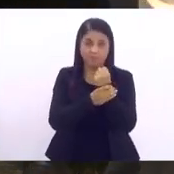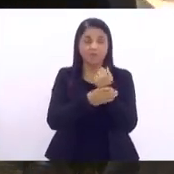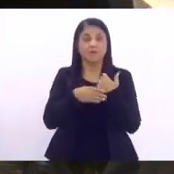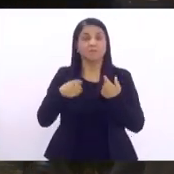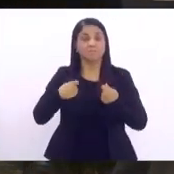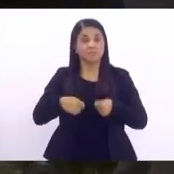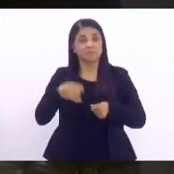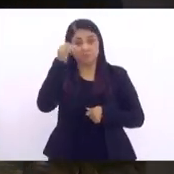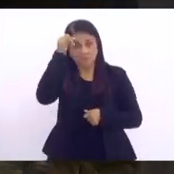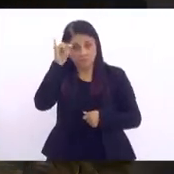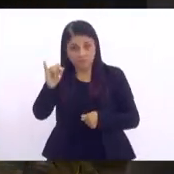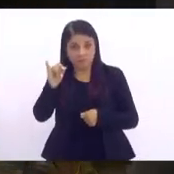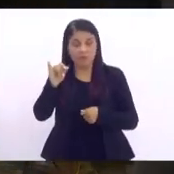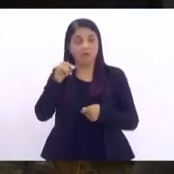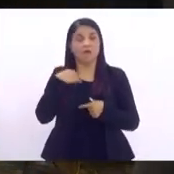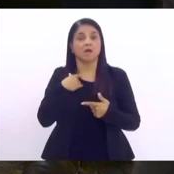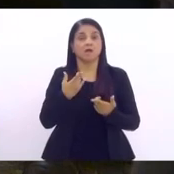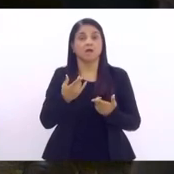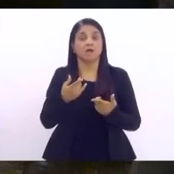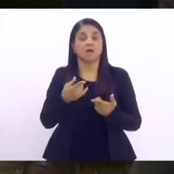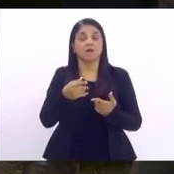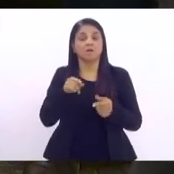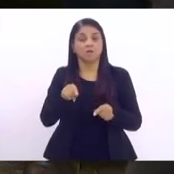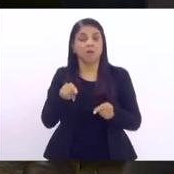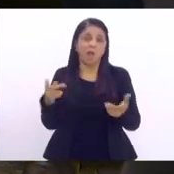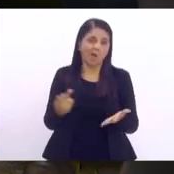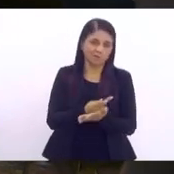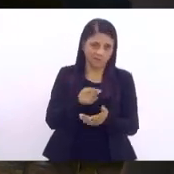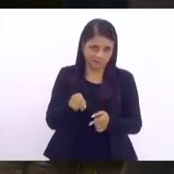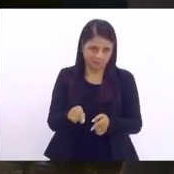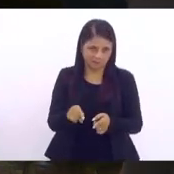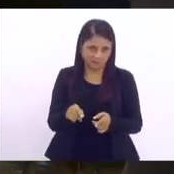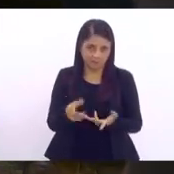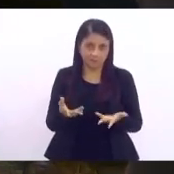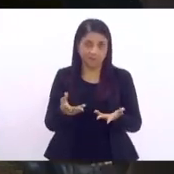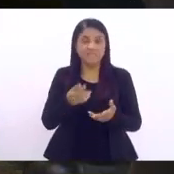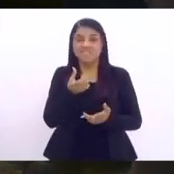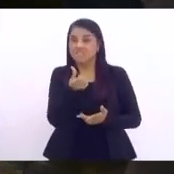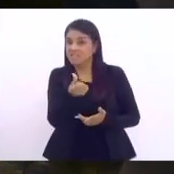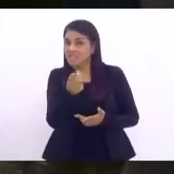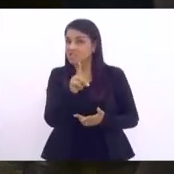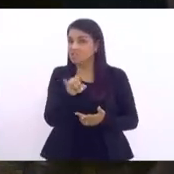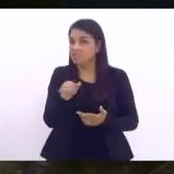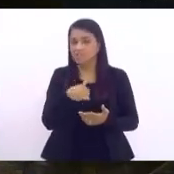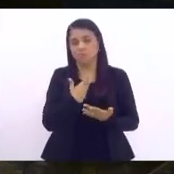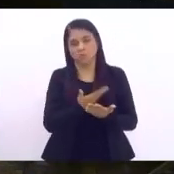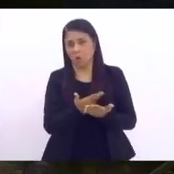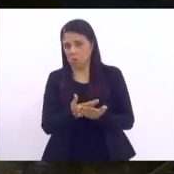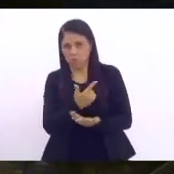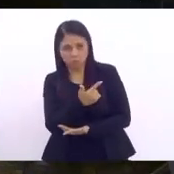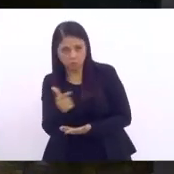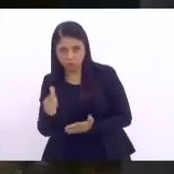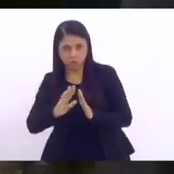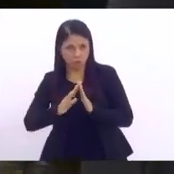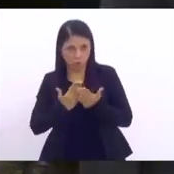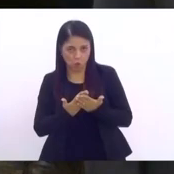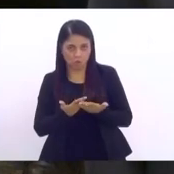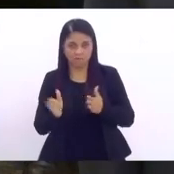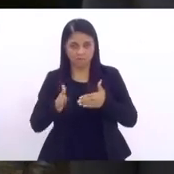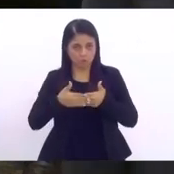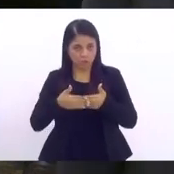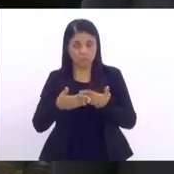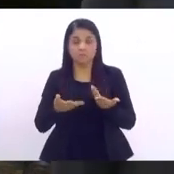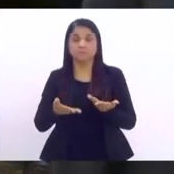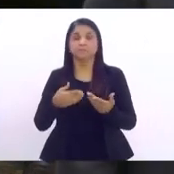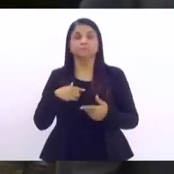situações como essas acontecessem. Porque foram 6 dias sem aulas, 6 dias em que crianças não puderam ir para a creche,